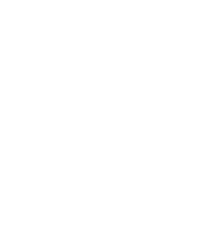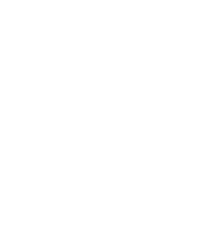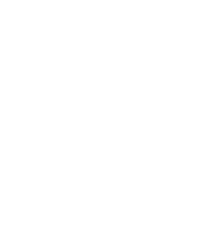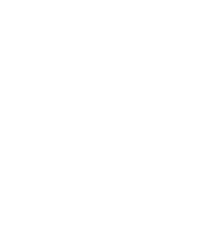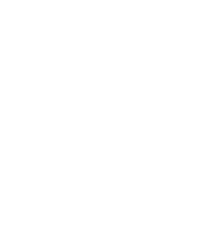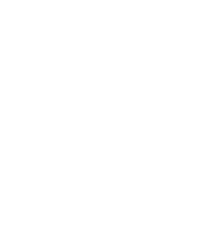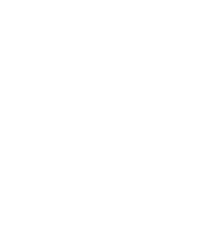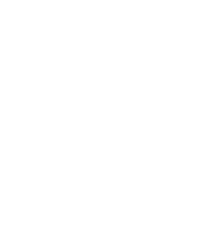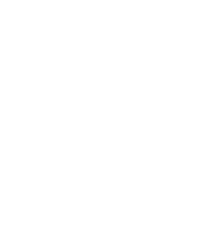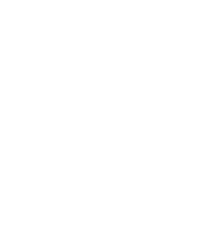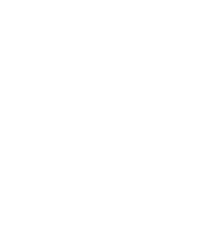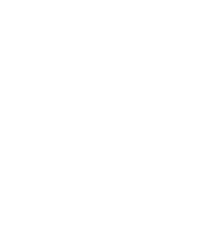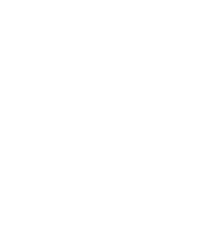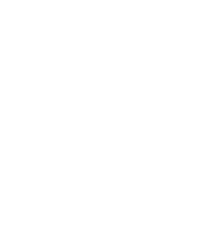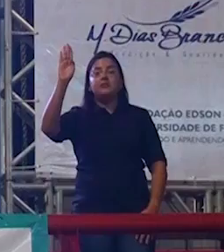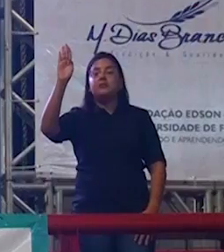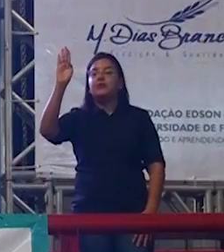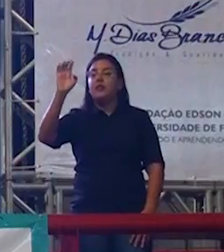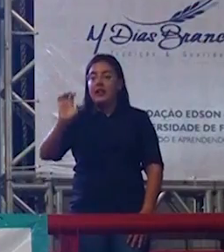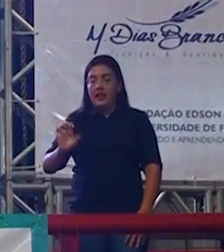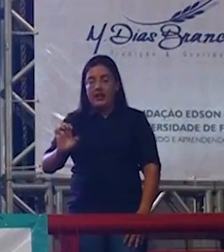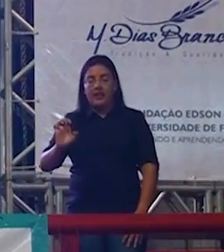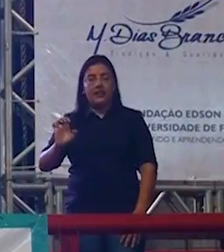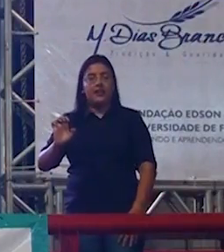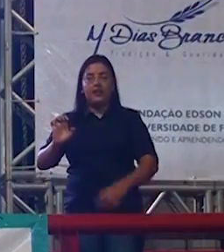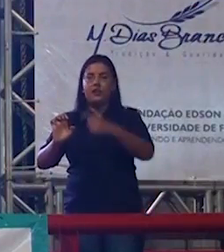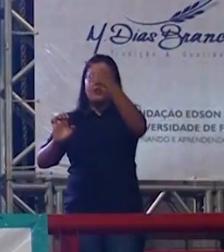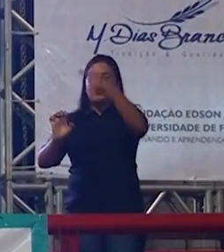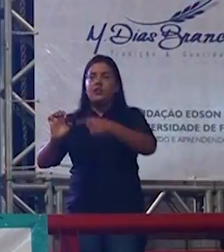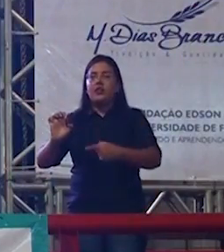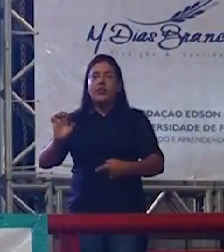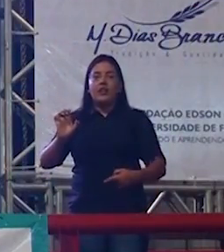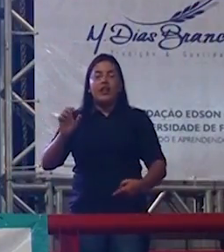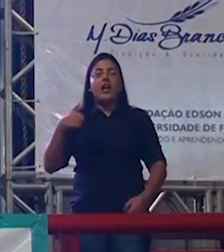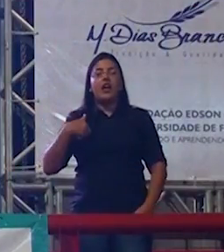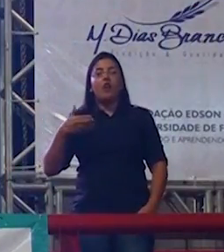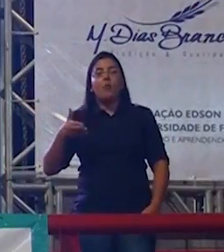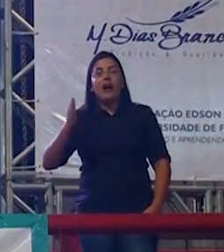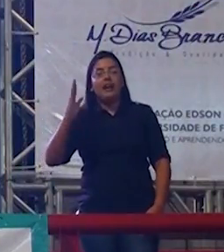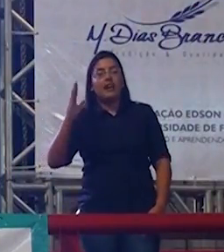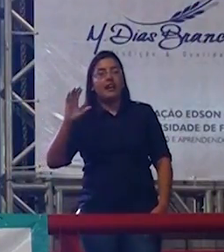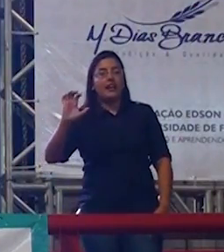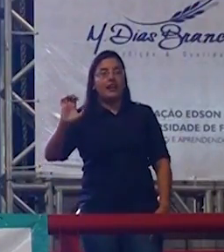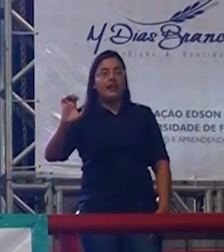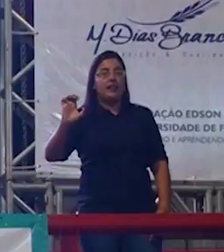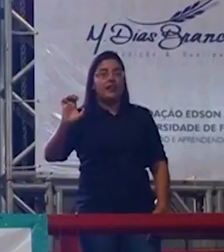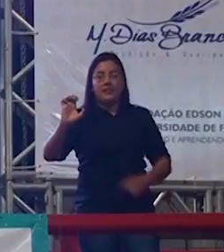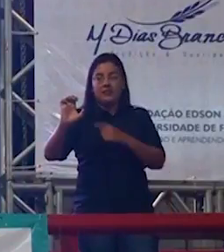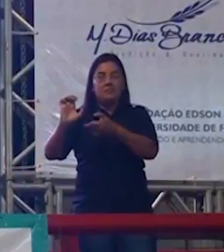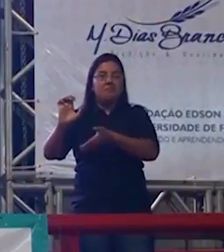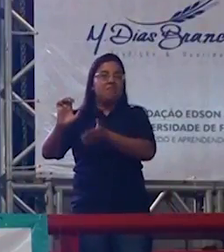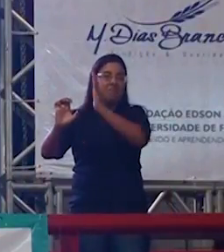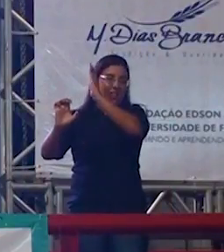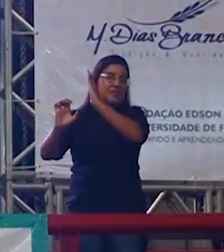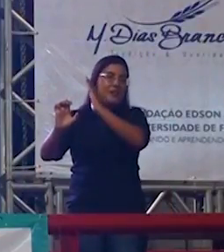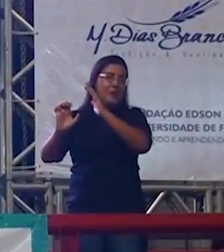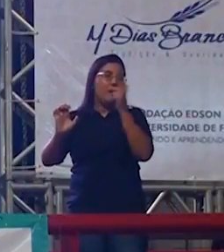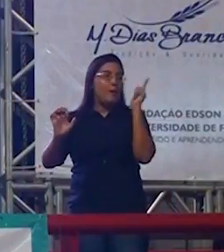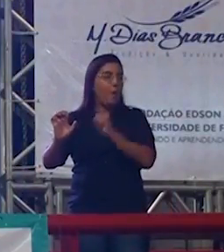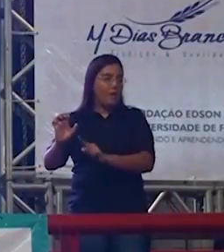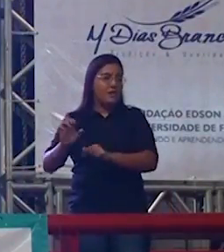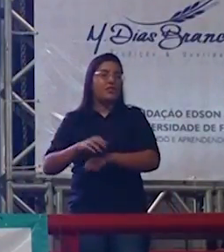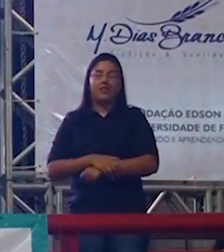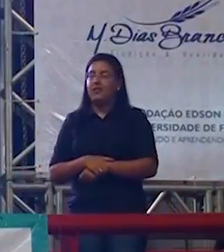B de bola, que eu deixei em branco, e E de Eva. Eu marquei o item E, e o item correto era o E. Nessa eu